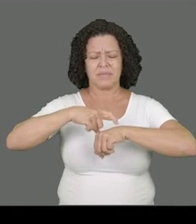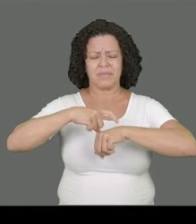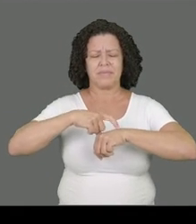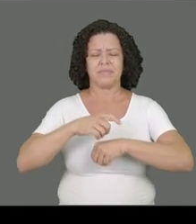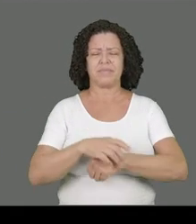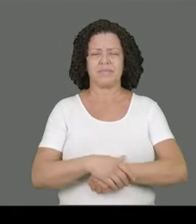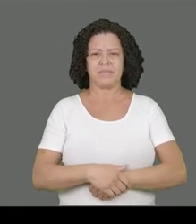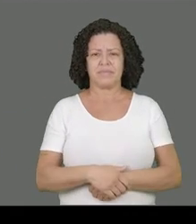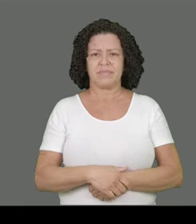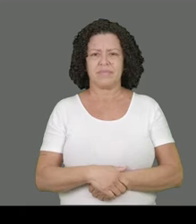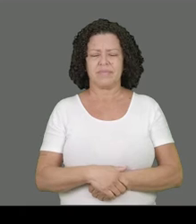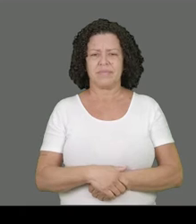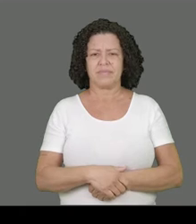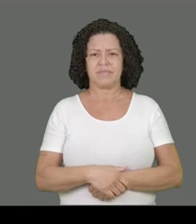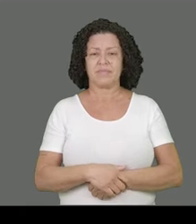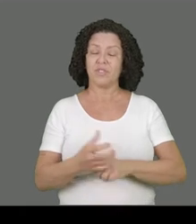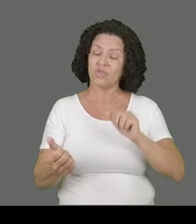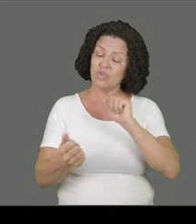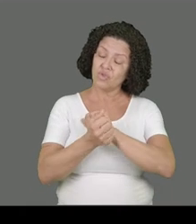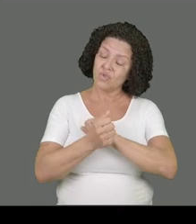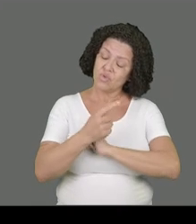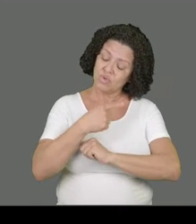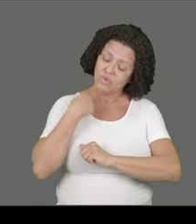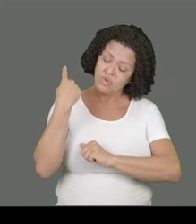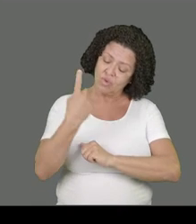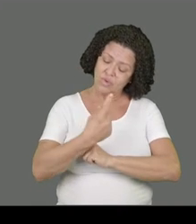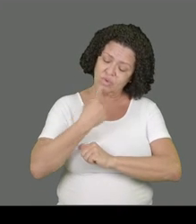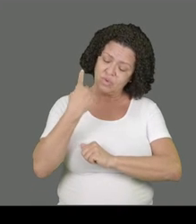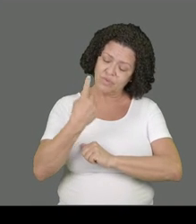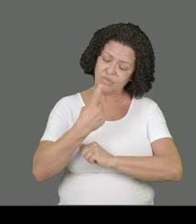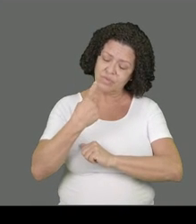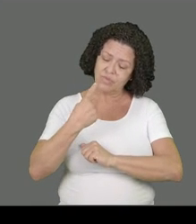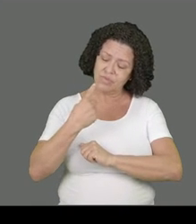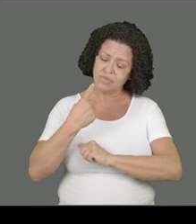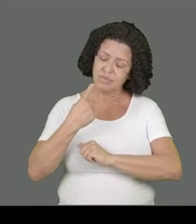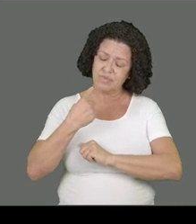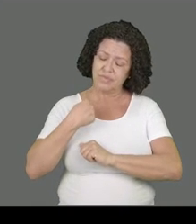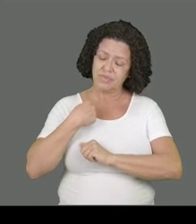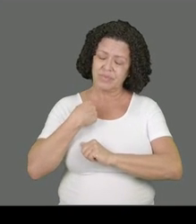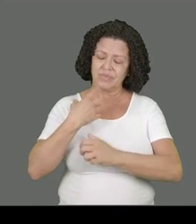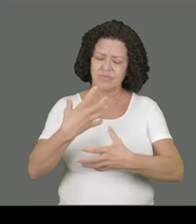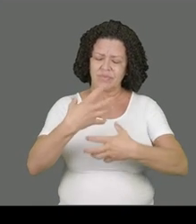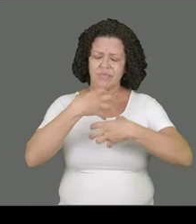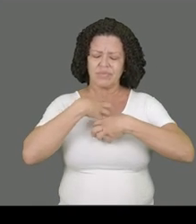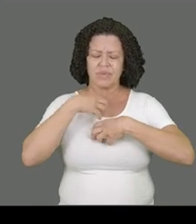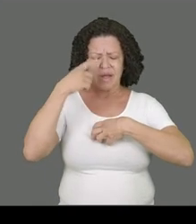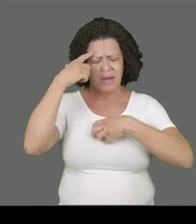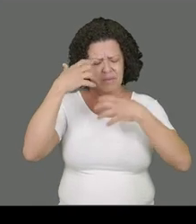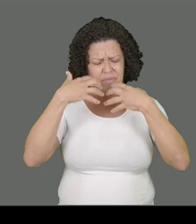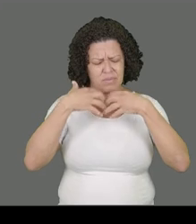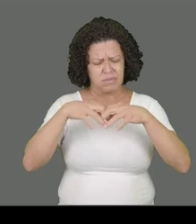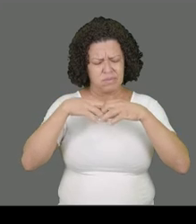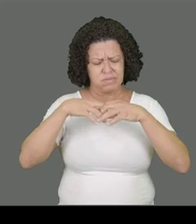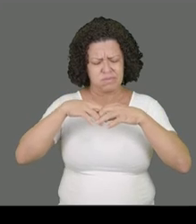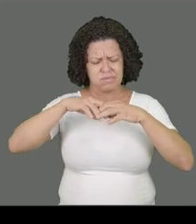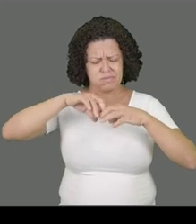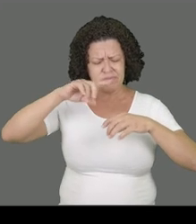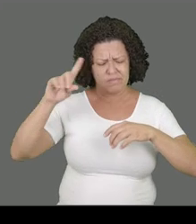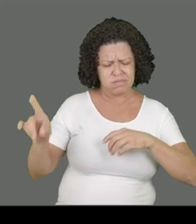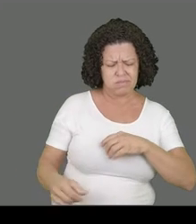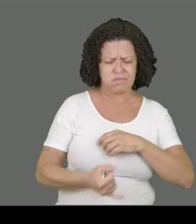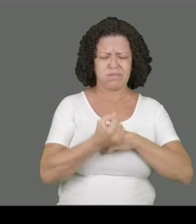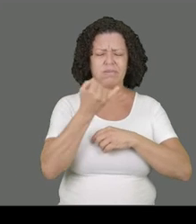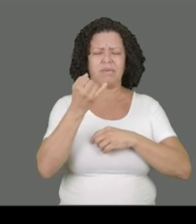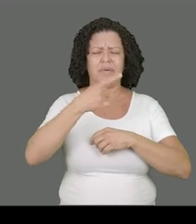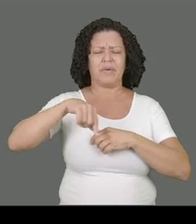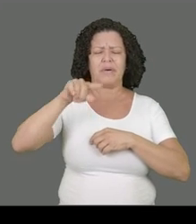Pedimos nesse momento que estejam conosco, que envolvam nossos corações e nossas mentes, de forma